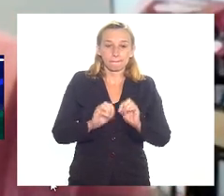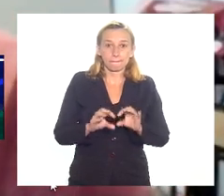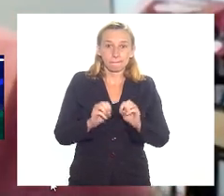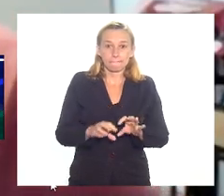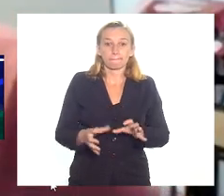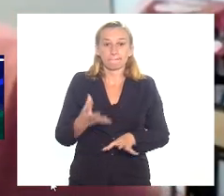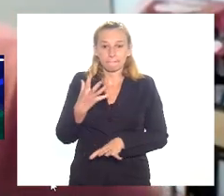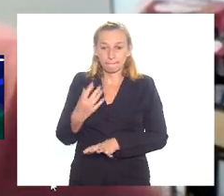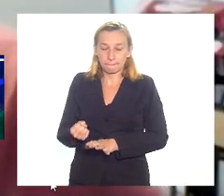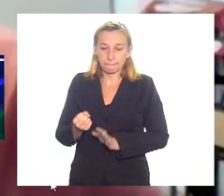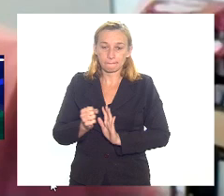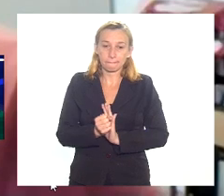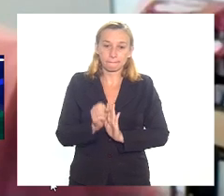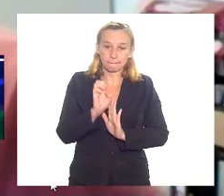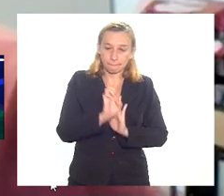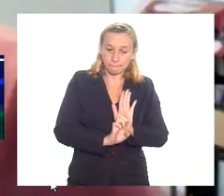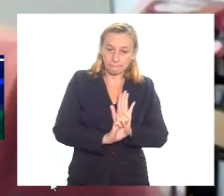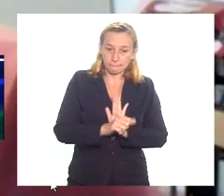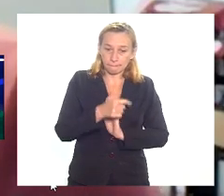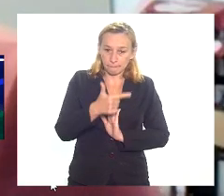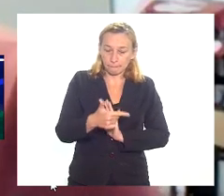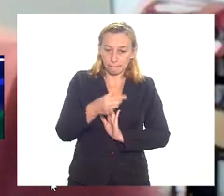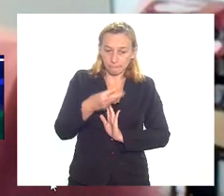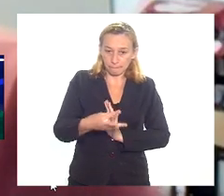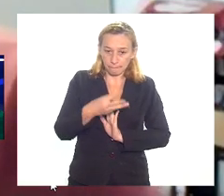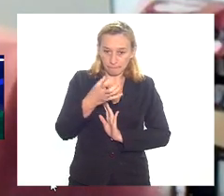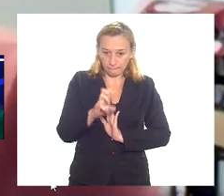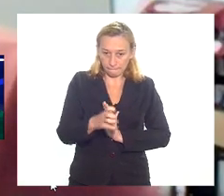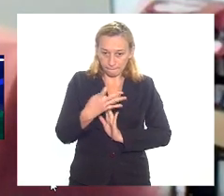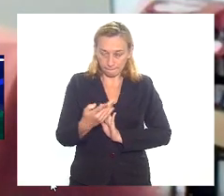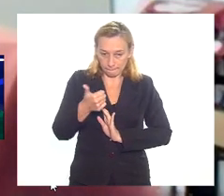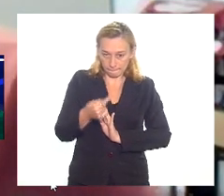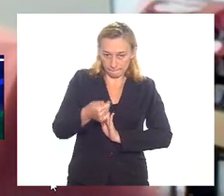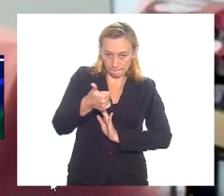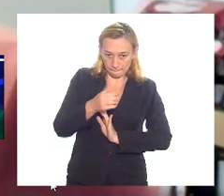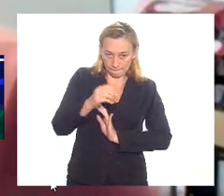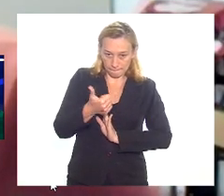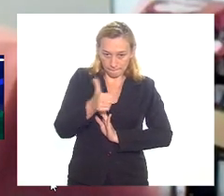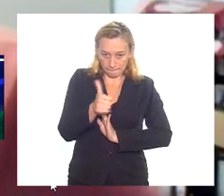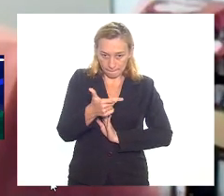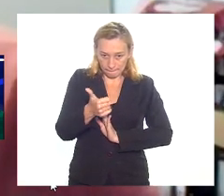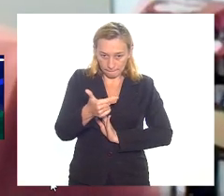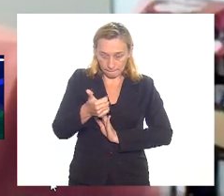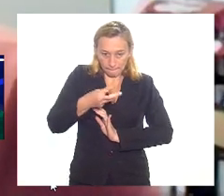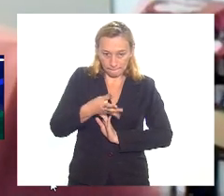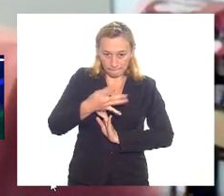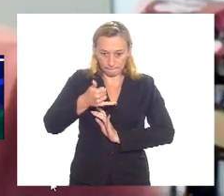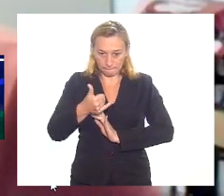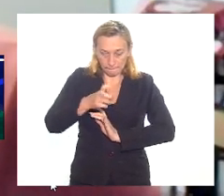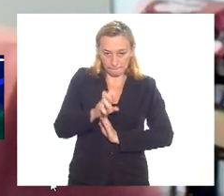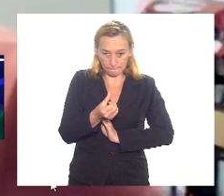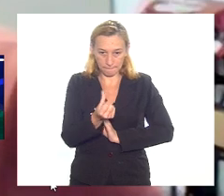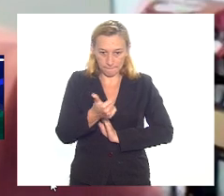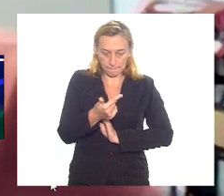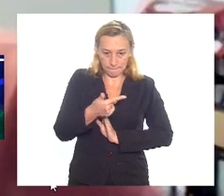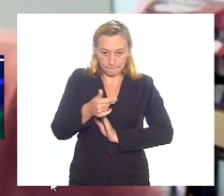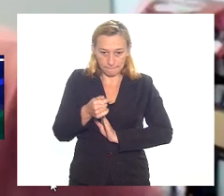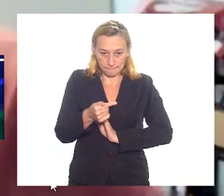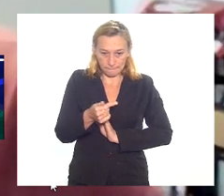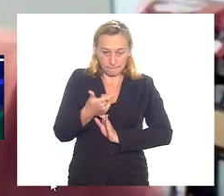é favorável às emendas 2, 3, 4, 5, 6, 7, 10, 11, 12, 13, 14, 15, 16,